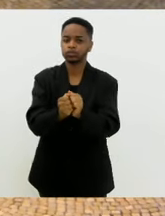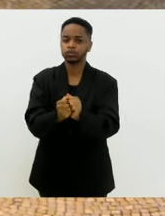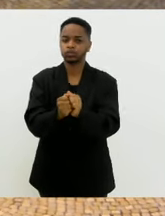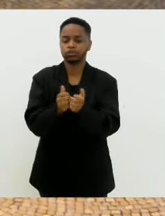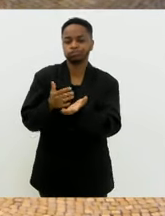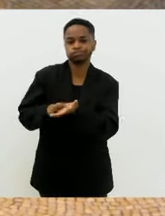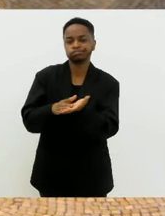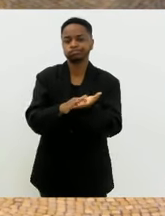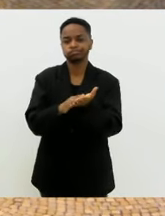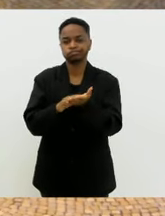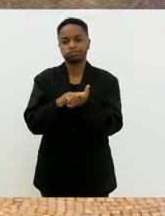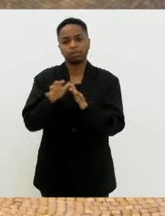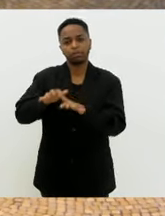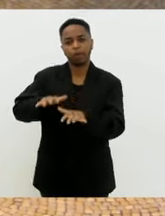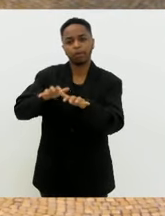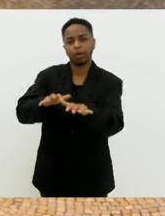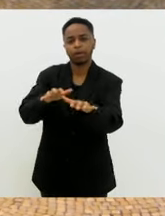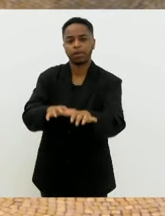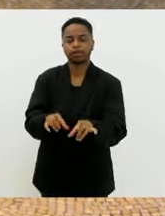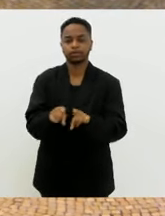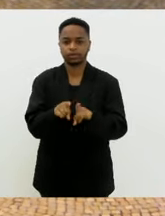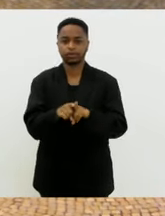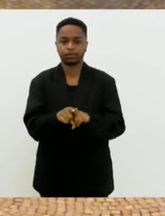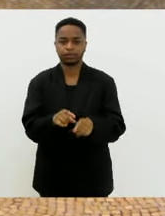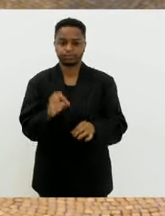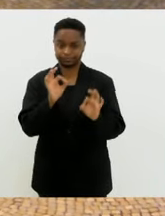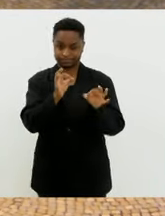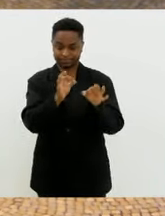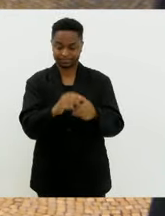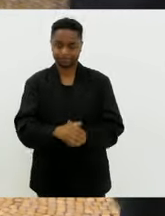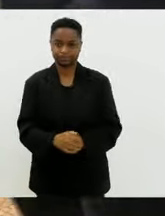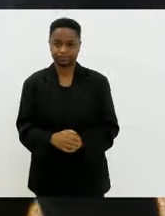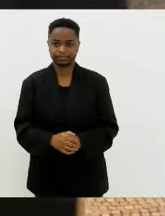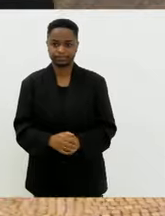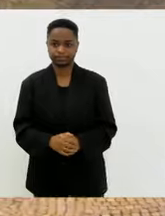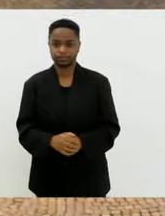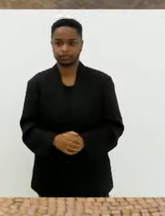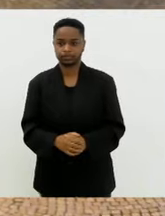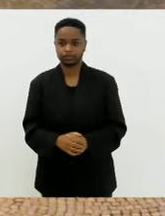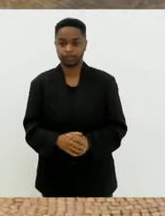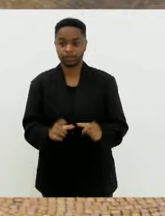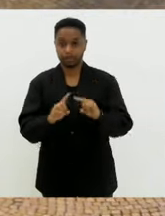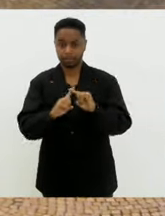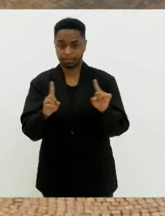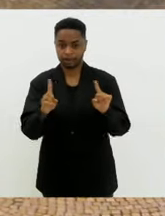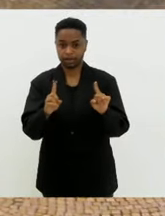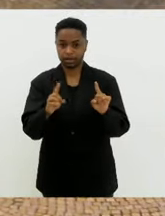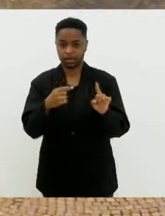da nossa congregação, né? Vai desfilar esse ano. Mas eu não vou desfilar lá, não.